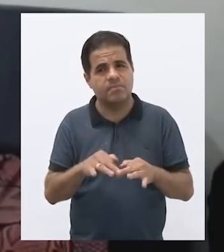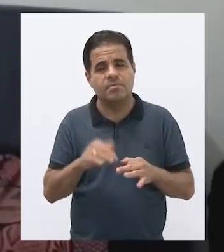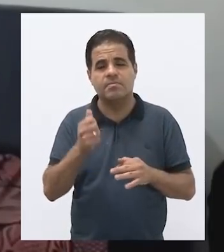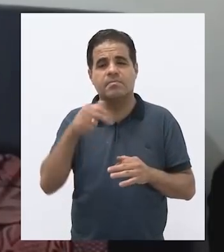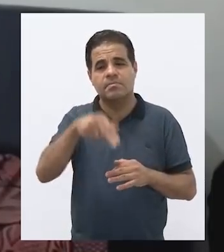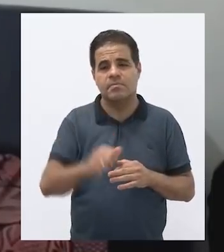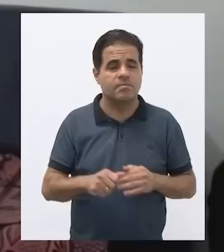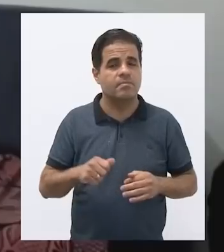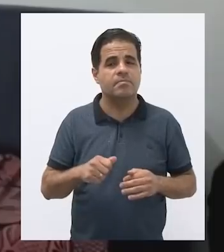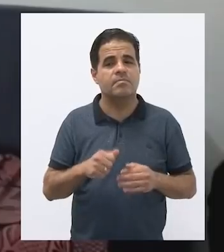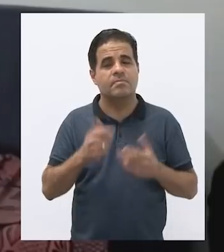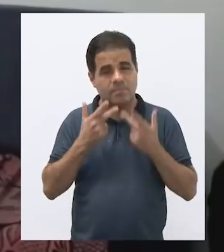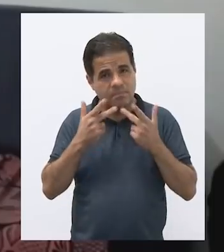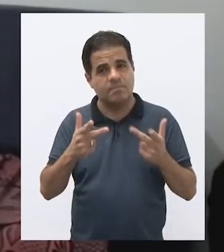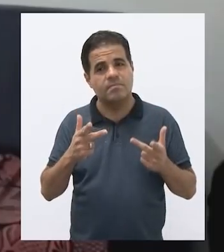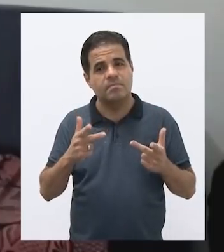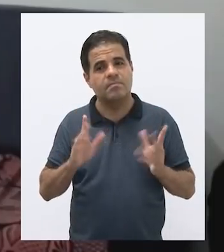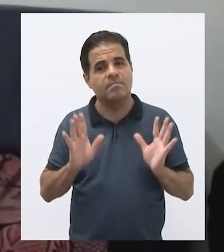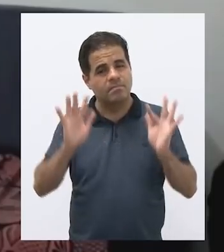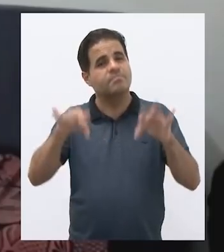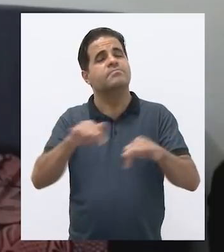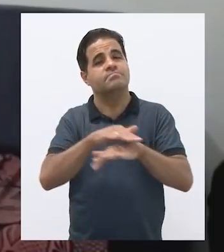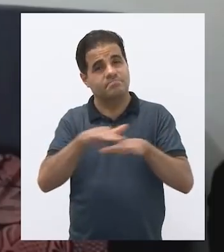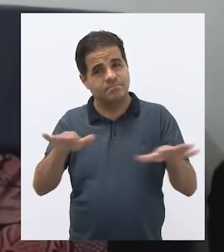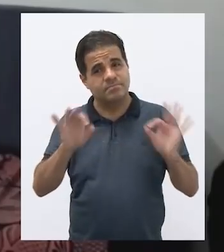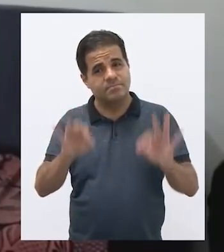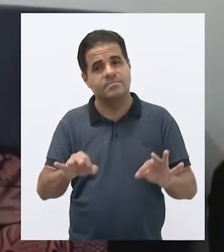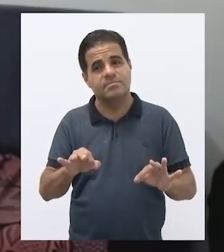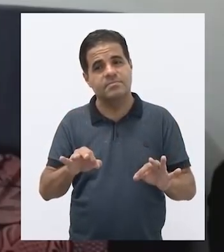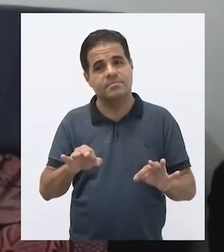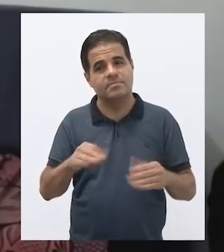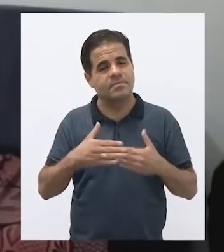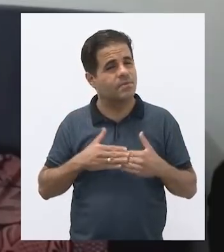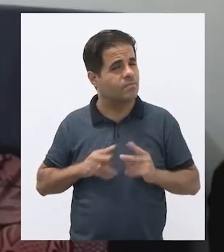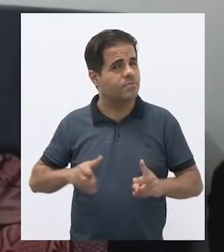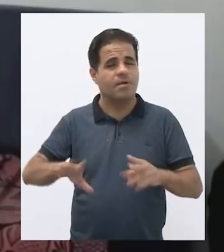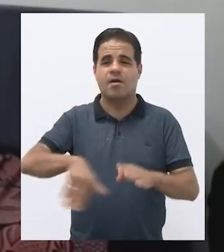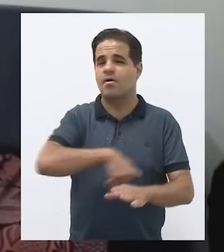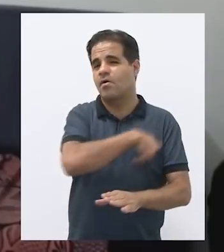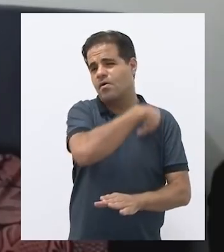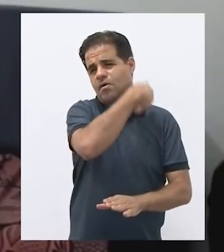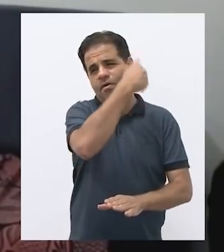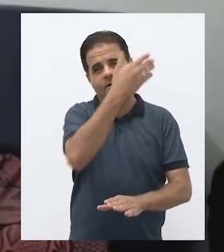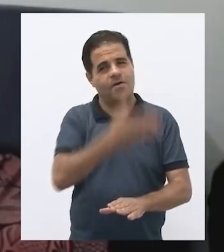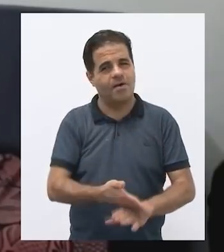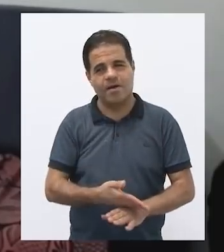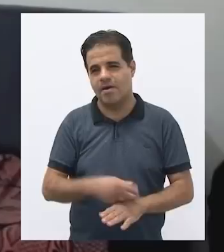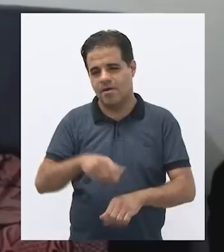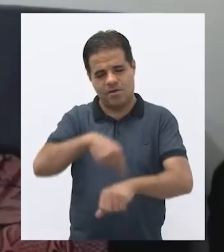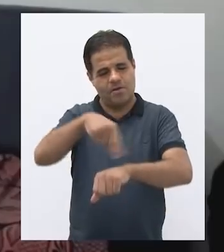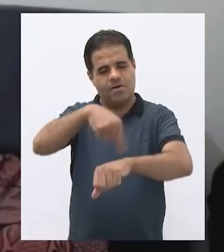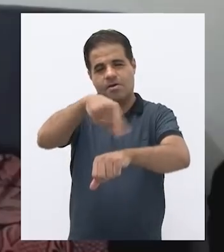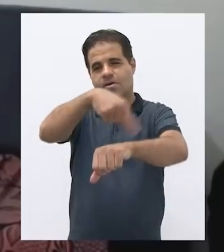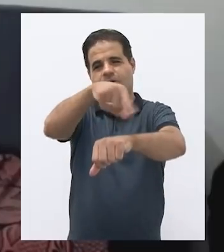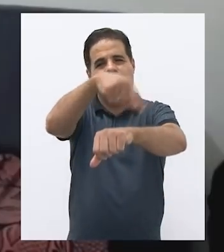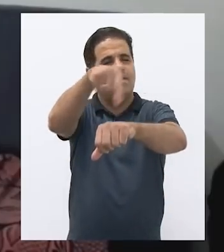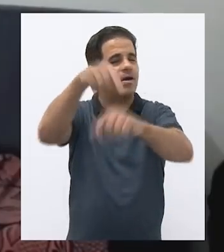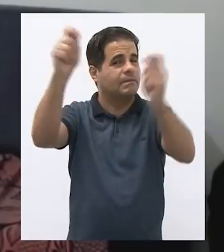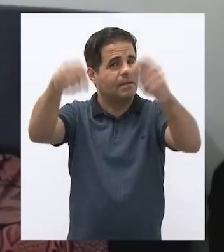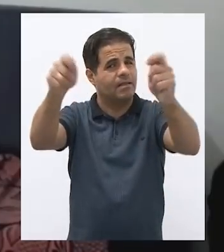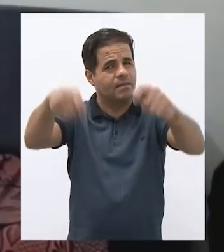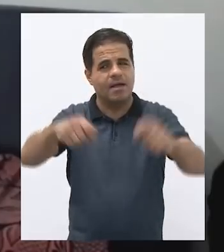Ana também, e aí a gente fazer o encerramento. Eu por mim, ficaria aqui até às 18, assim, 19, 20